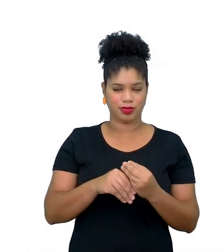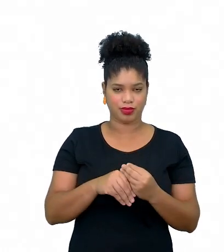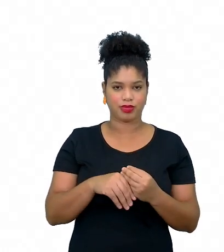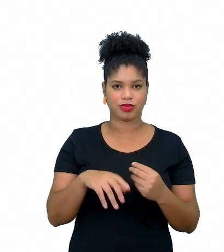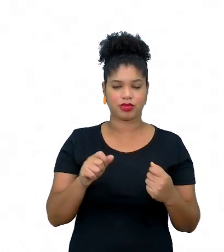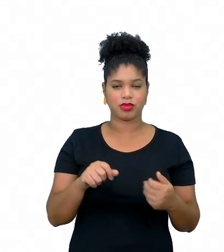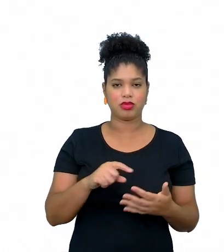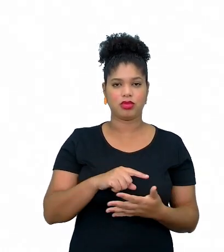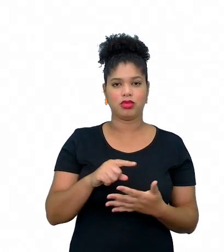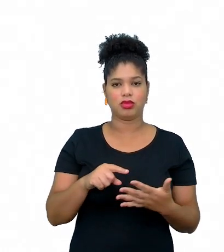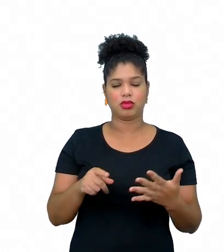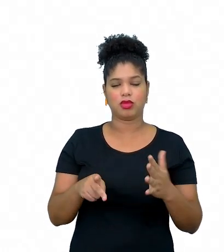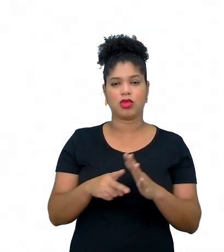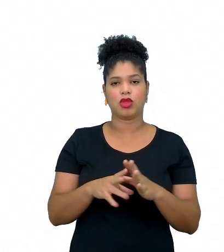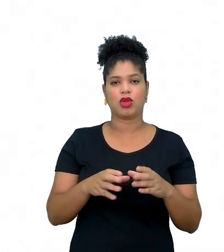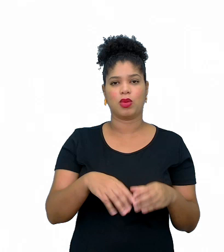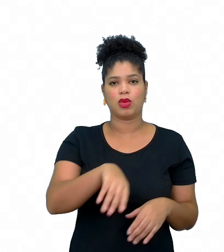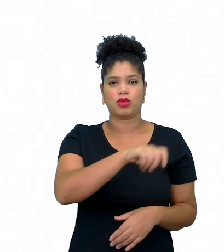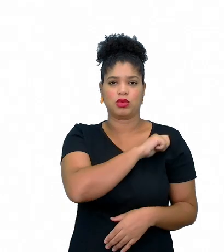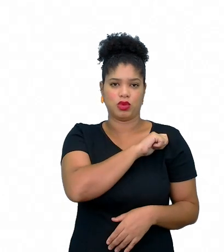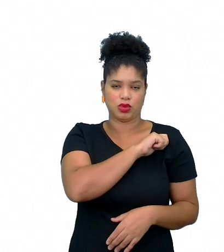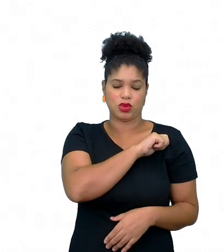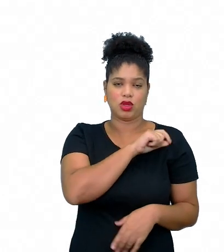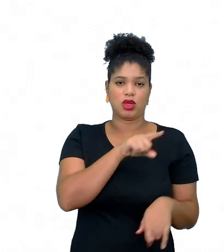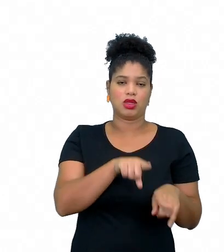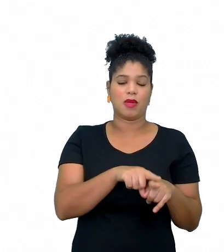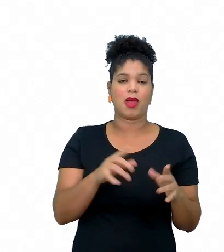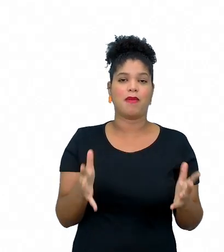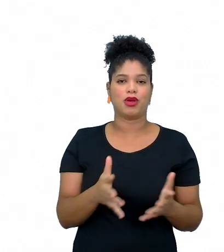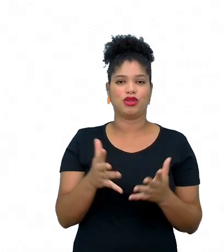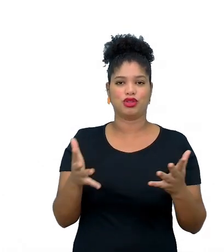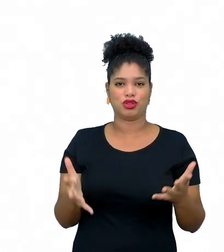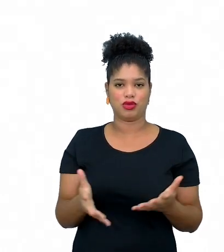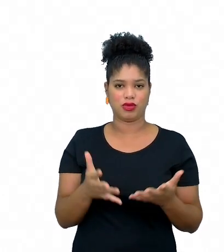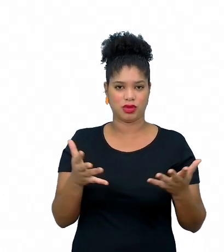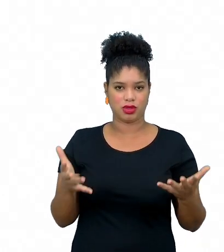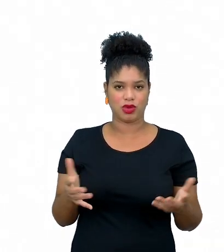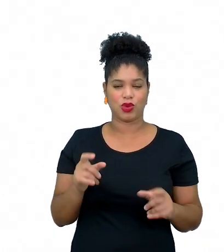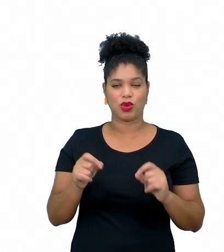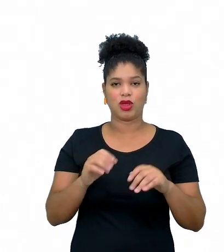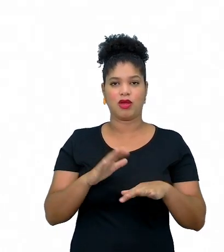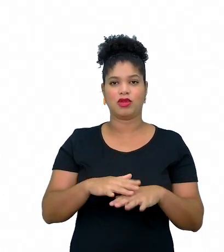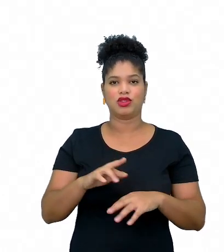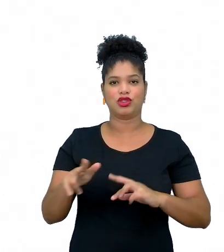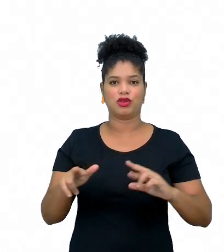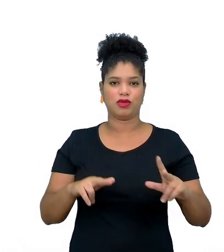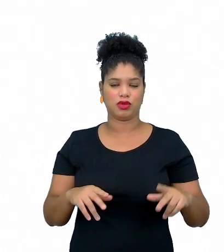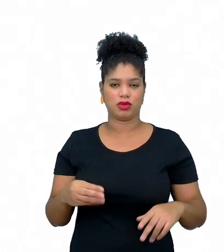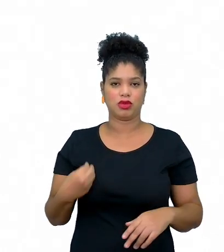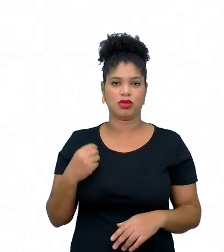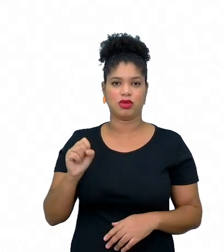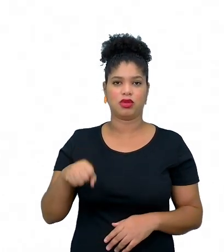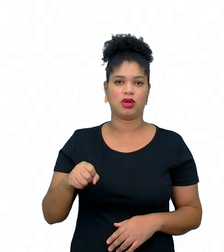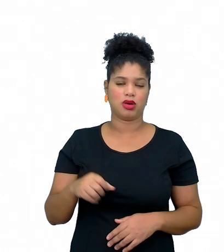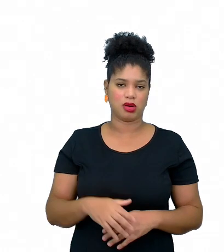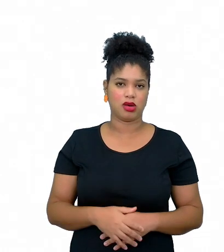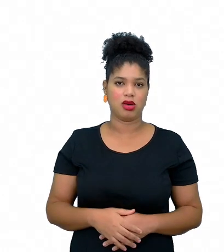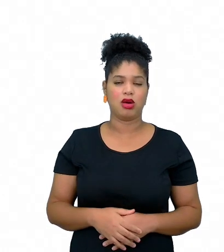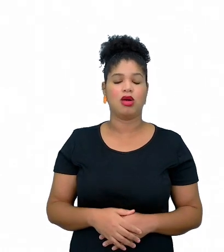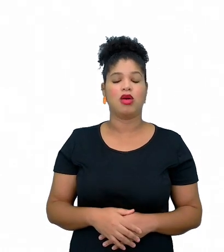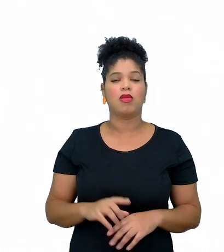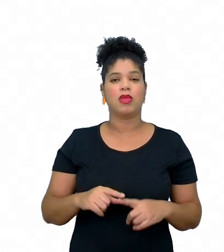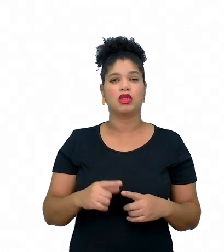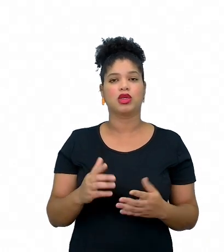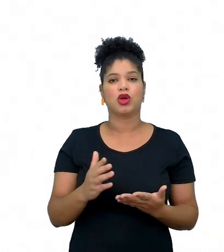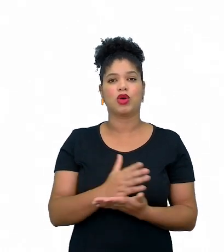essa recepção por parte dos alunos, mais a motivação? O que eu posso trazer de mais? E o que eu devo